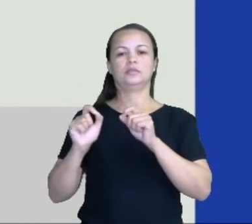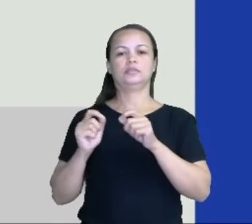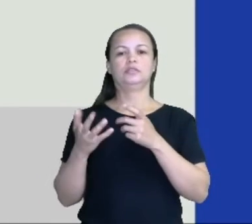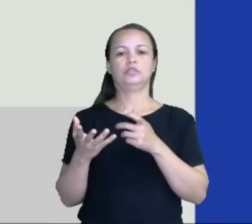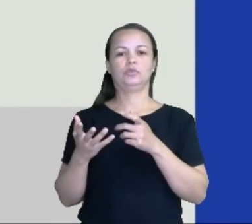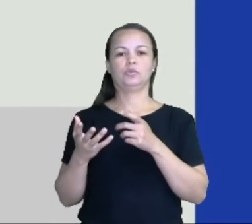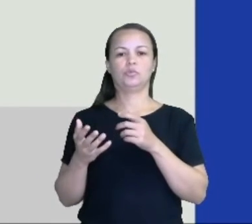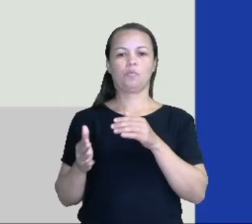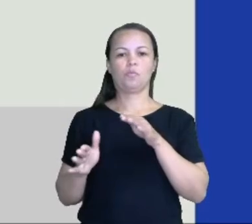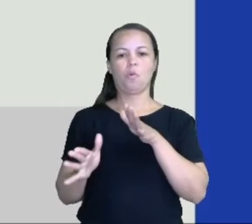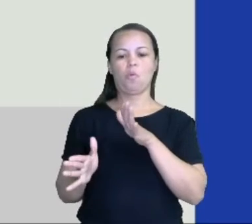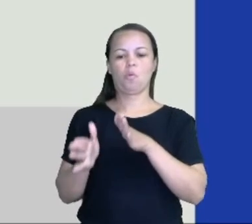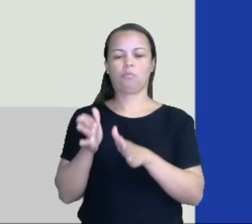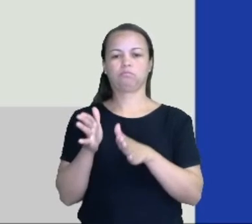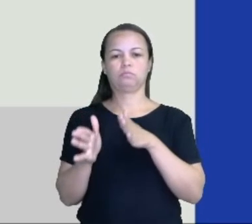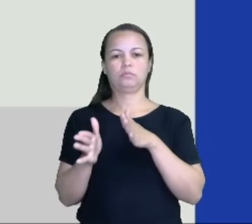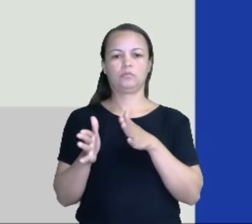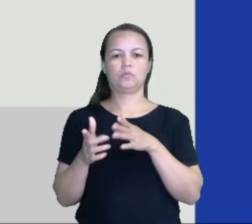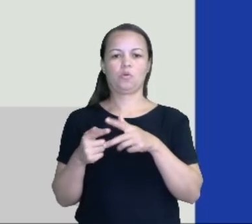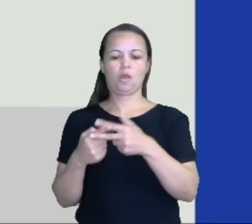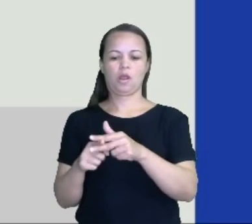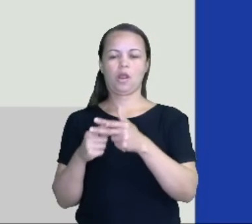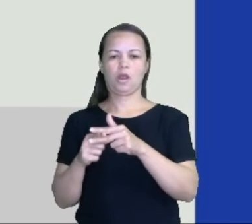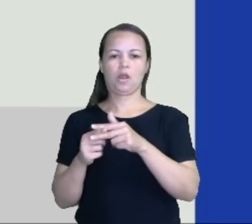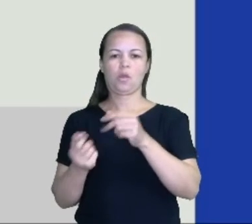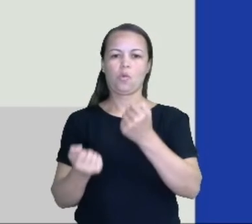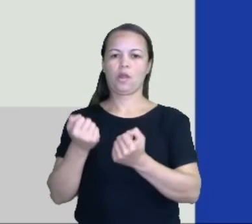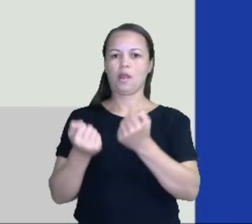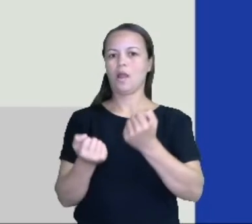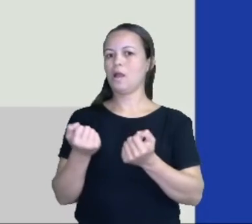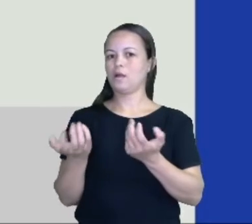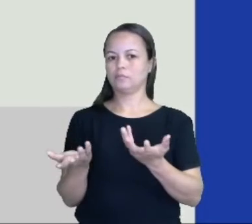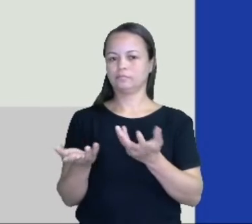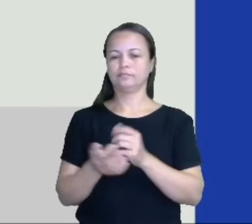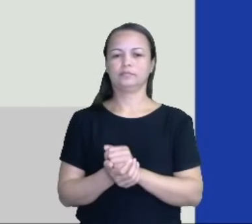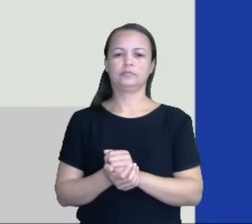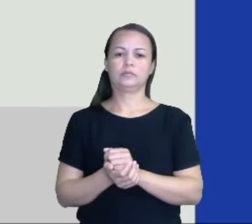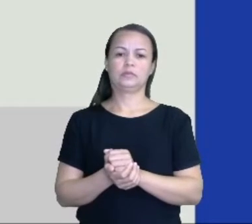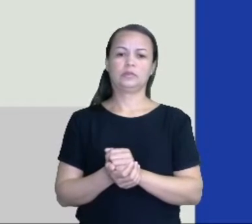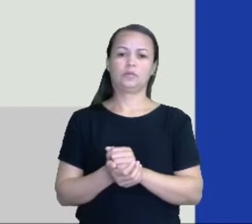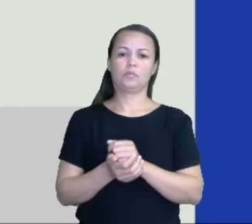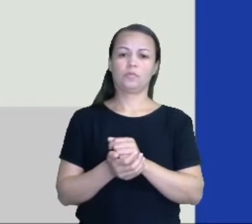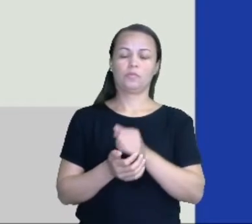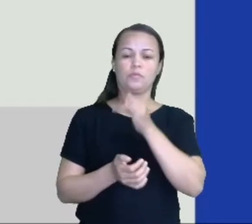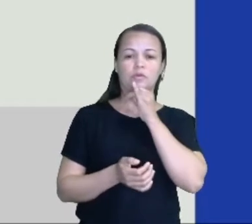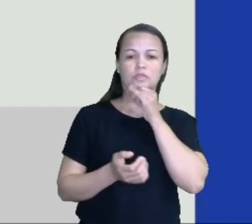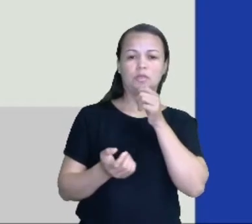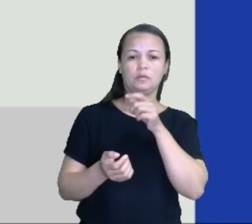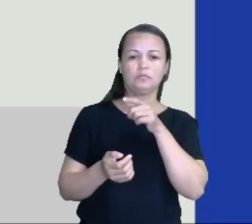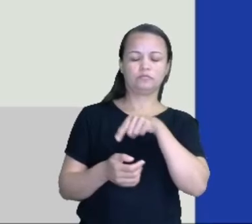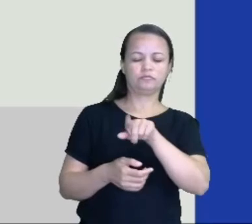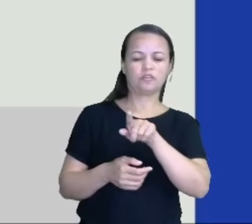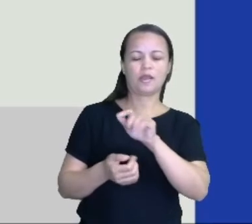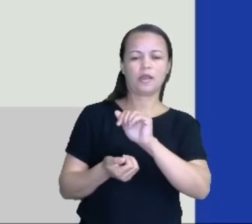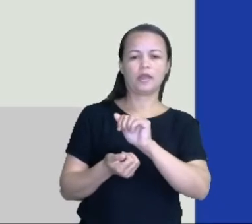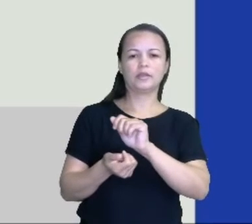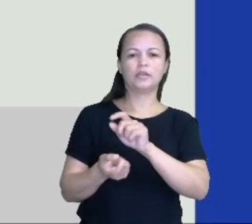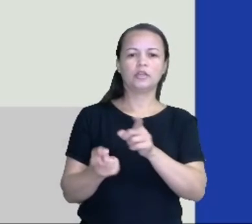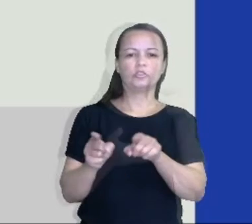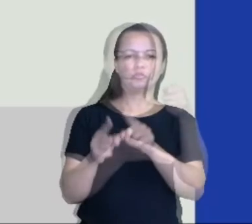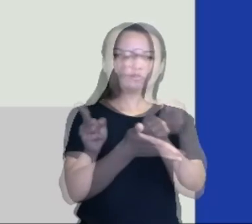mecânico montando um carro. Mas quando você vai no shopping, por exemplo, que você entra para pegar o ticket